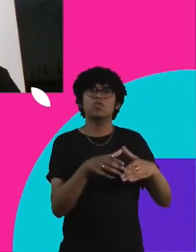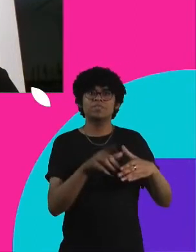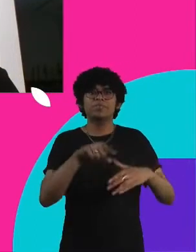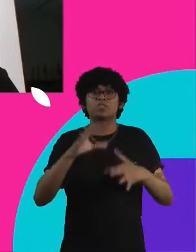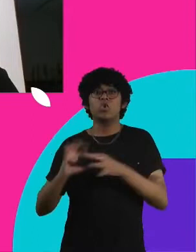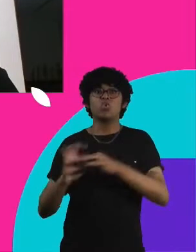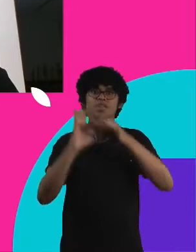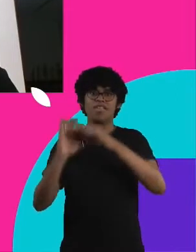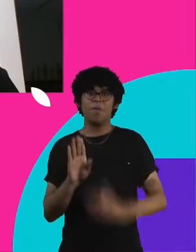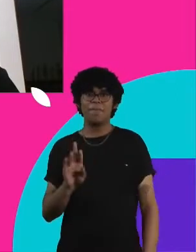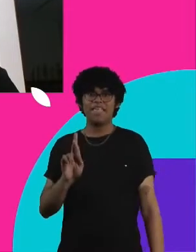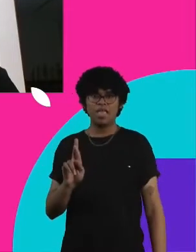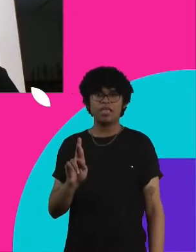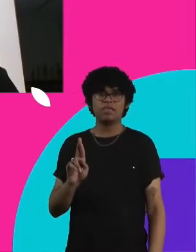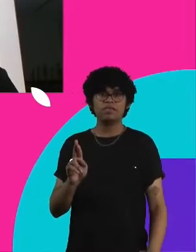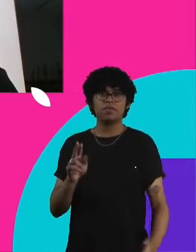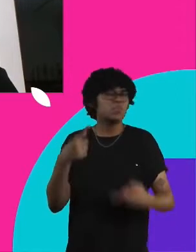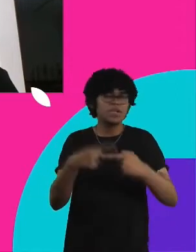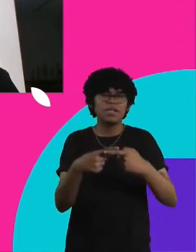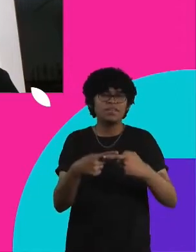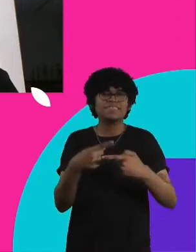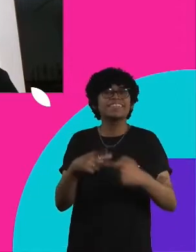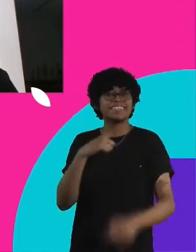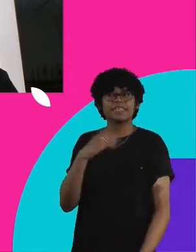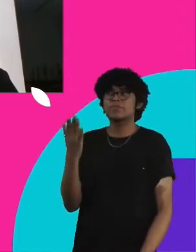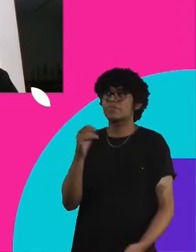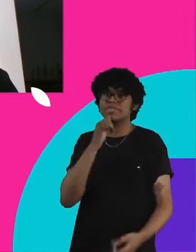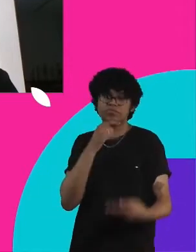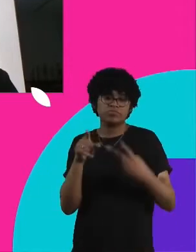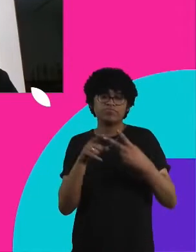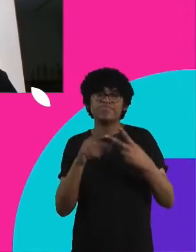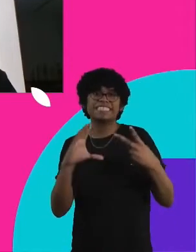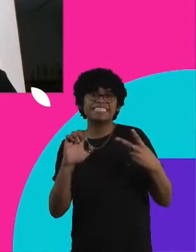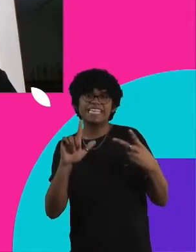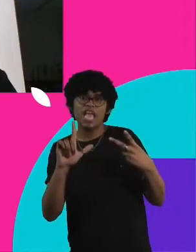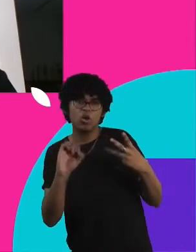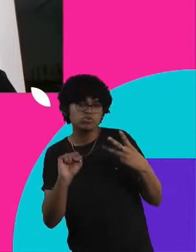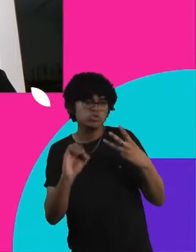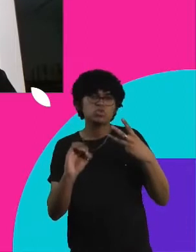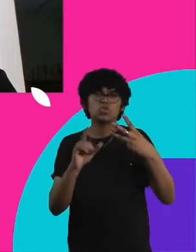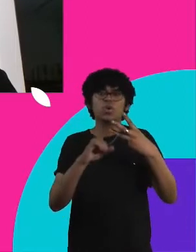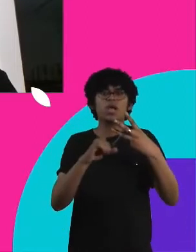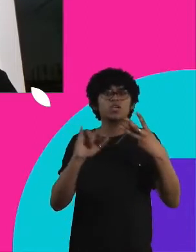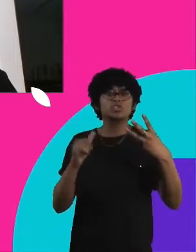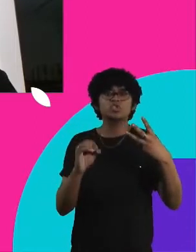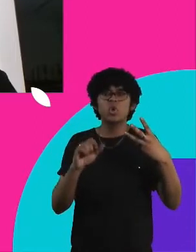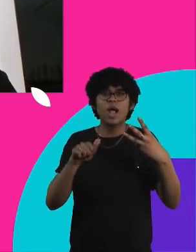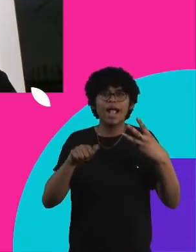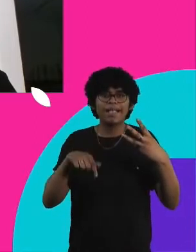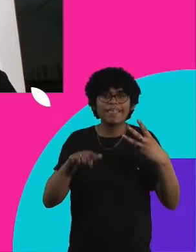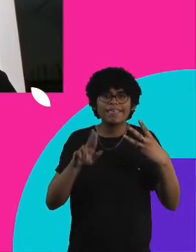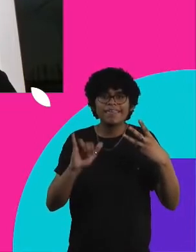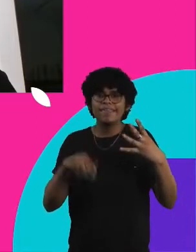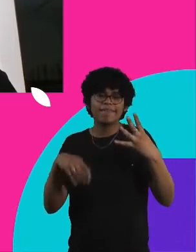por quê? Porque já tem gente como o Celso, já tem gente como o Joaquim, já tem gente como a Ana, fazendo há décadas. Então